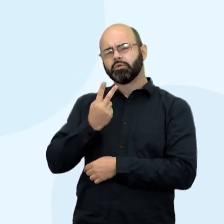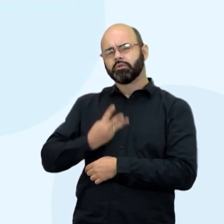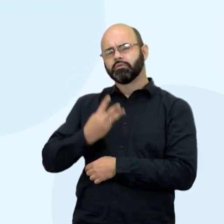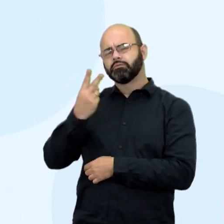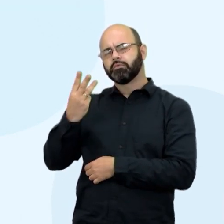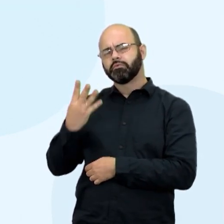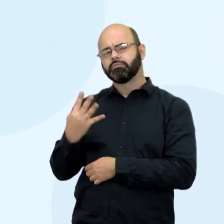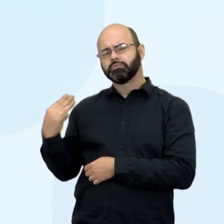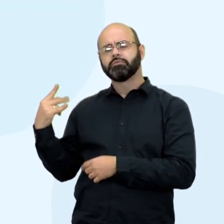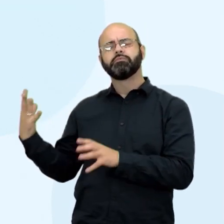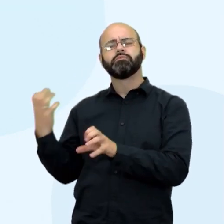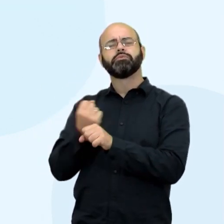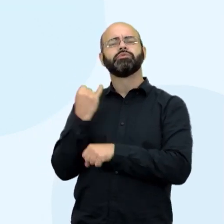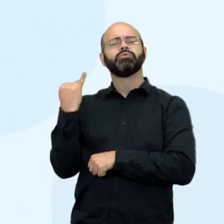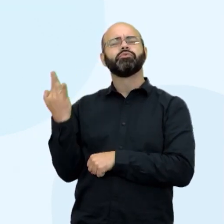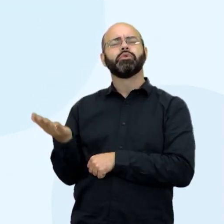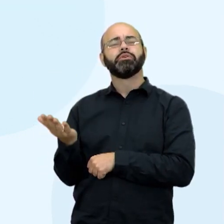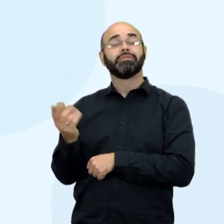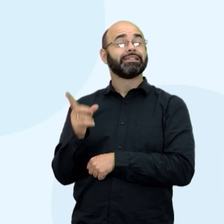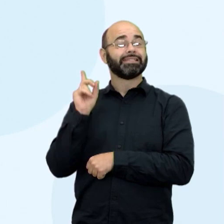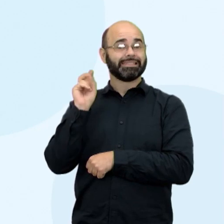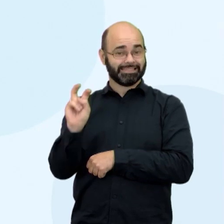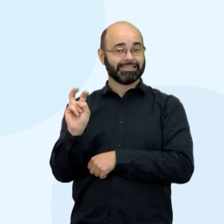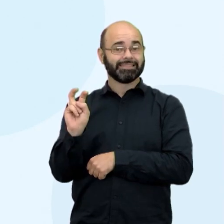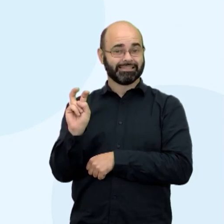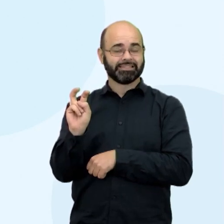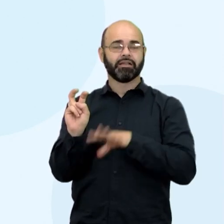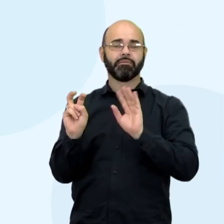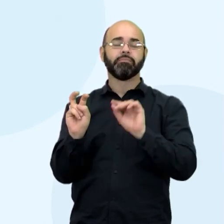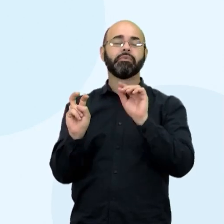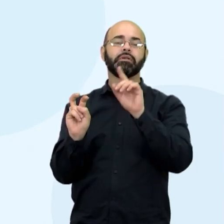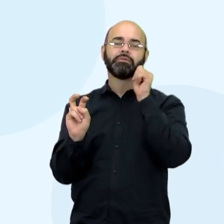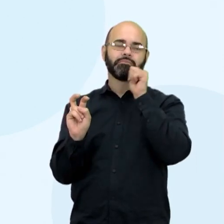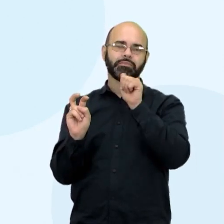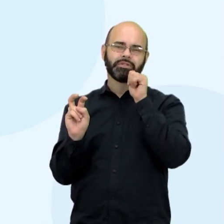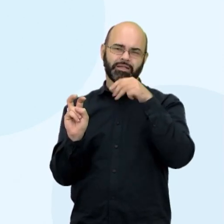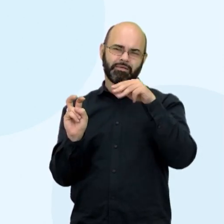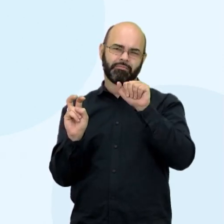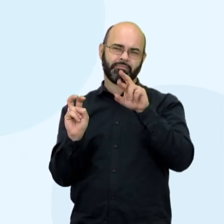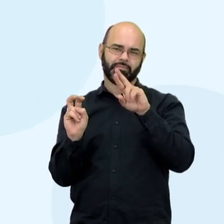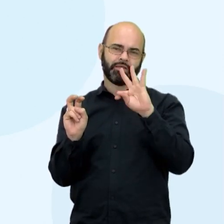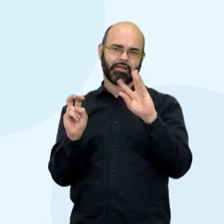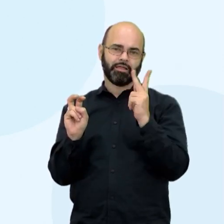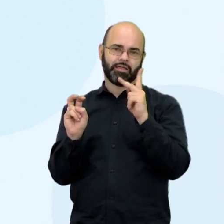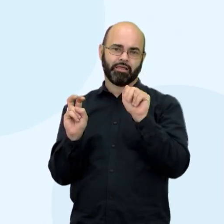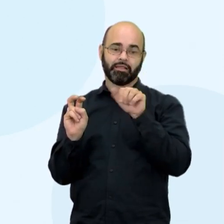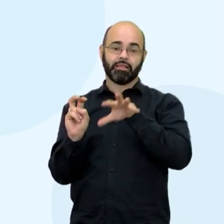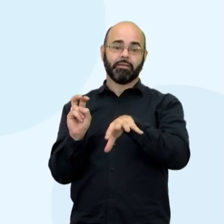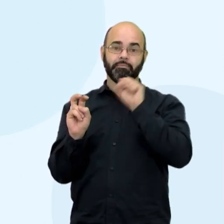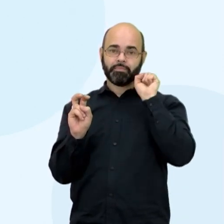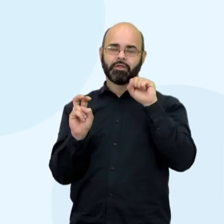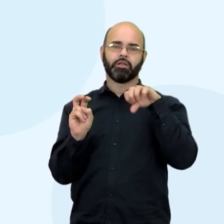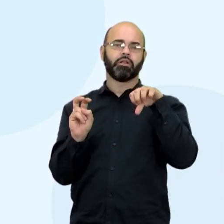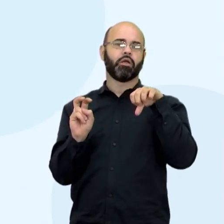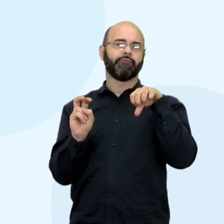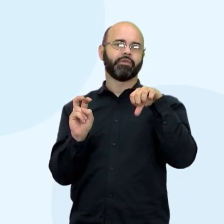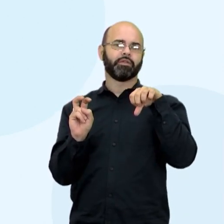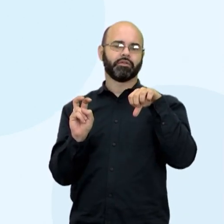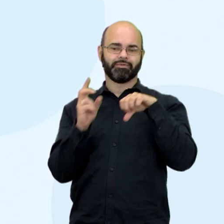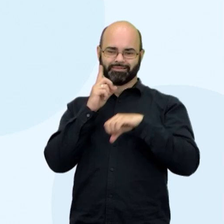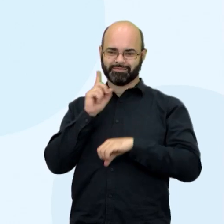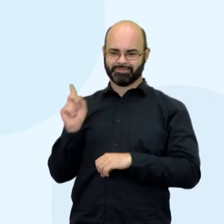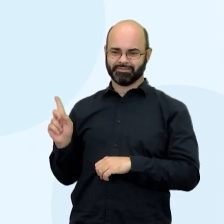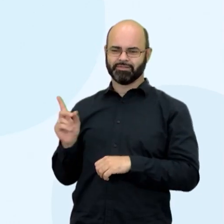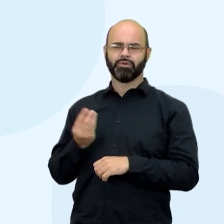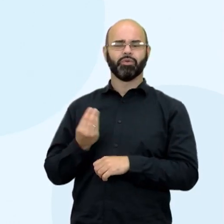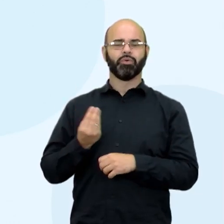iguais, a Marta separou 9. A minha pergunta qual era? Haveria uma